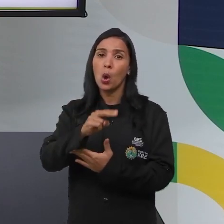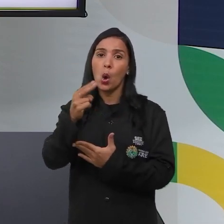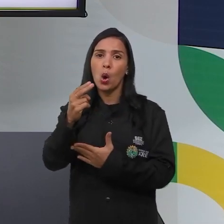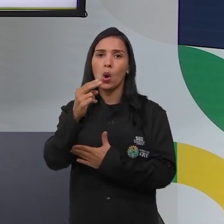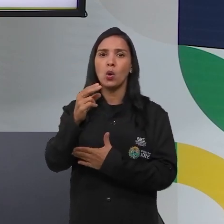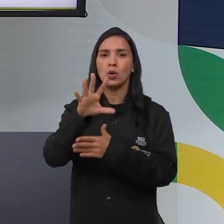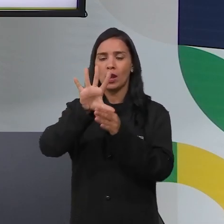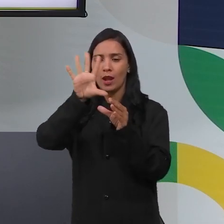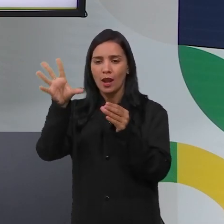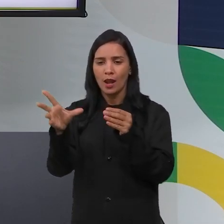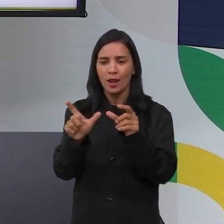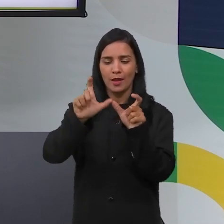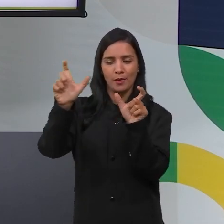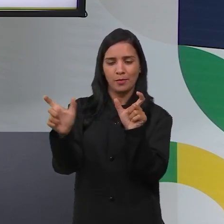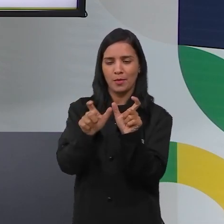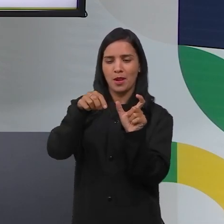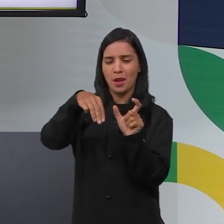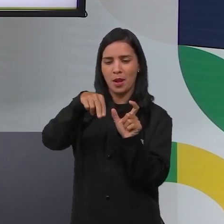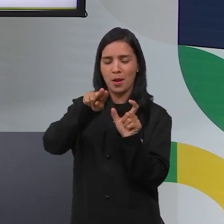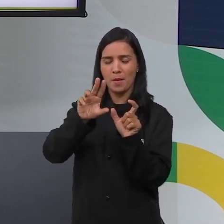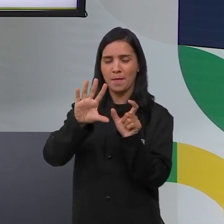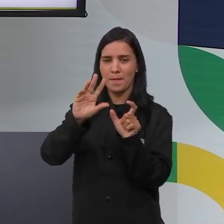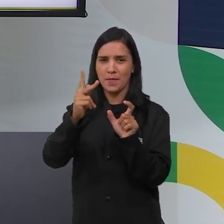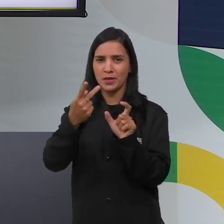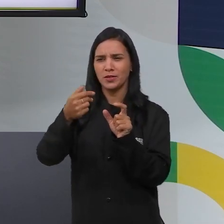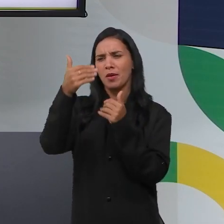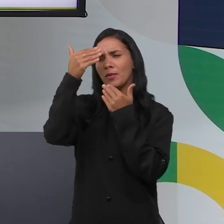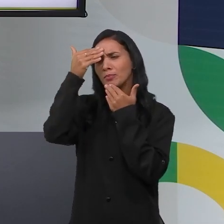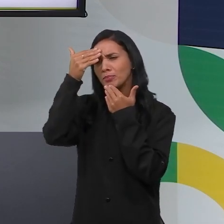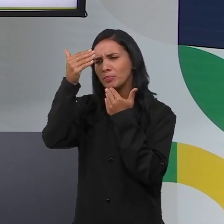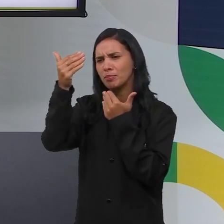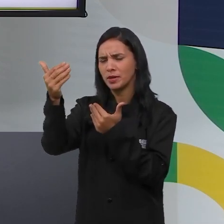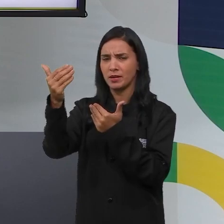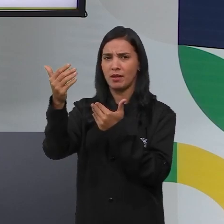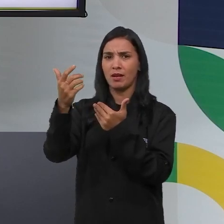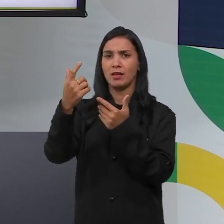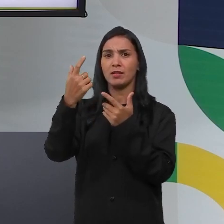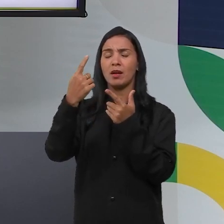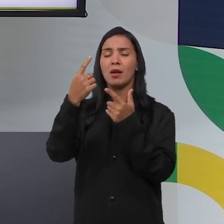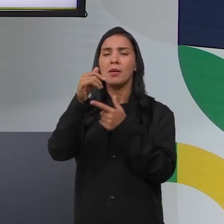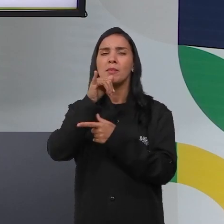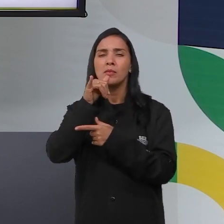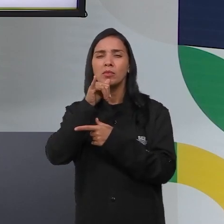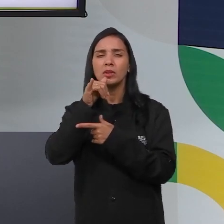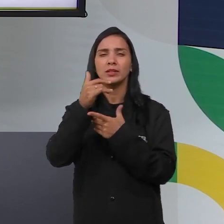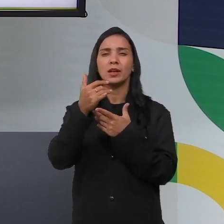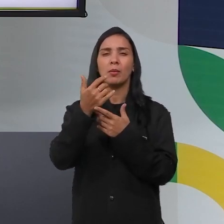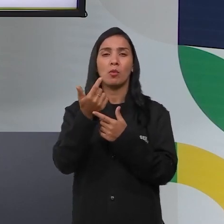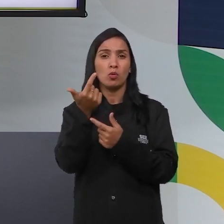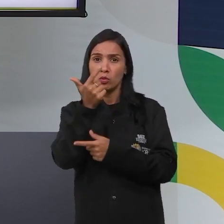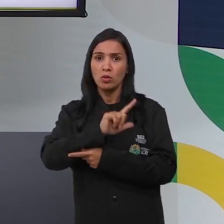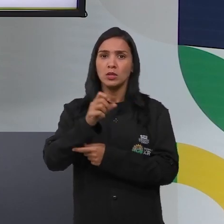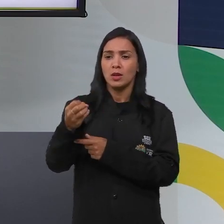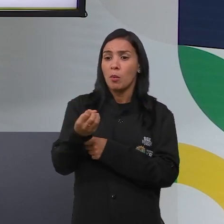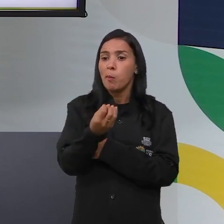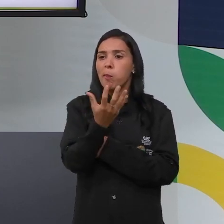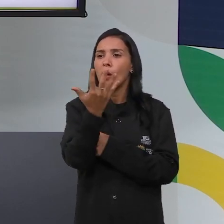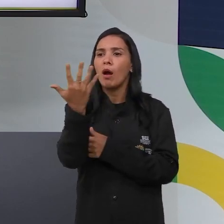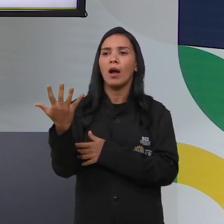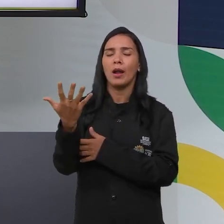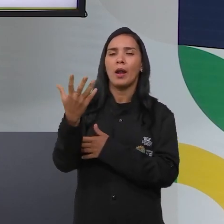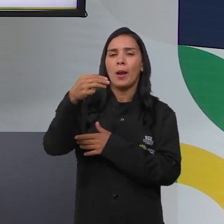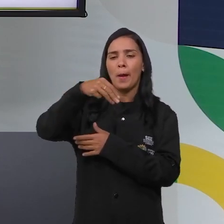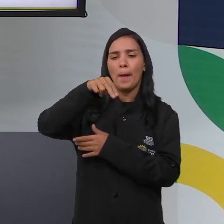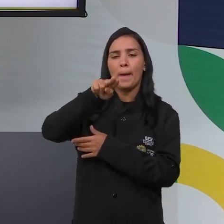geralmente usam para agradecer. Então, como você não consegue, digamos assim, quantificar o quanto você está agradecido